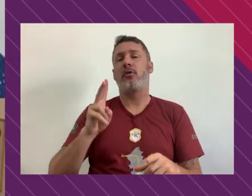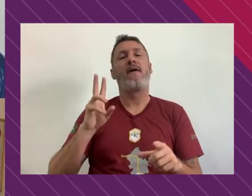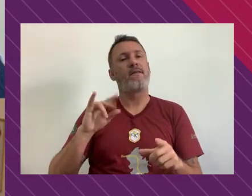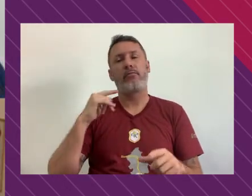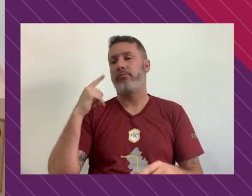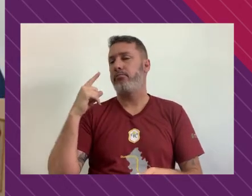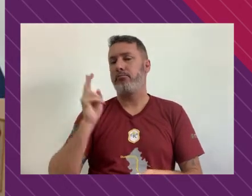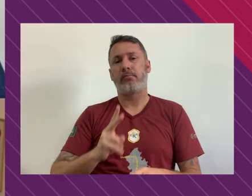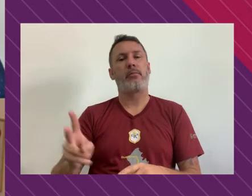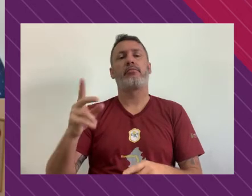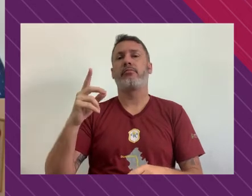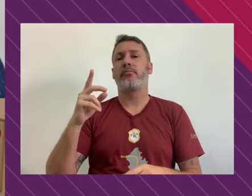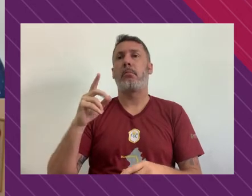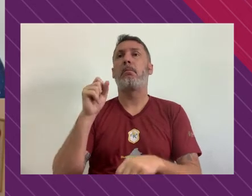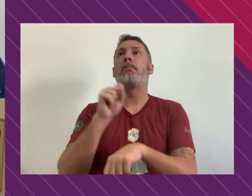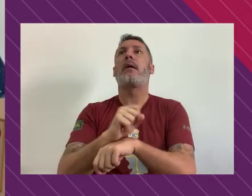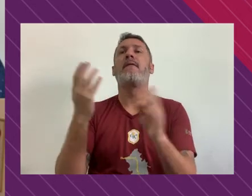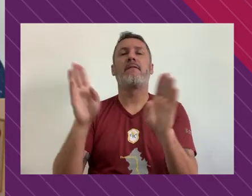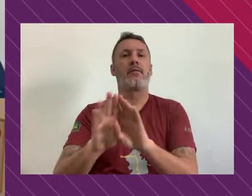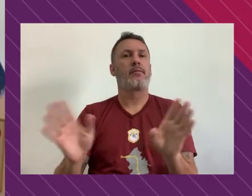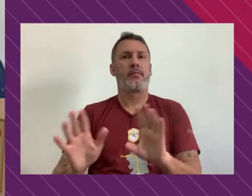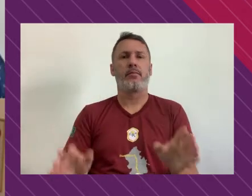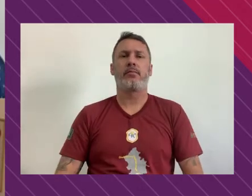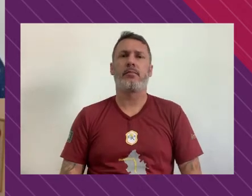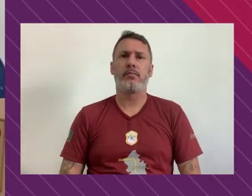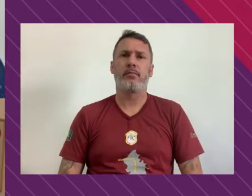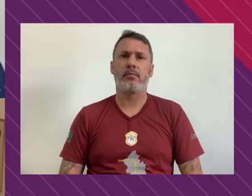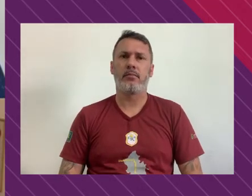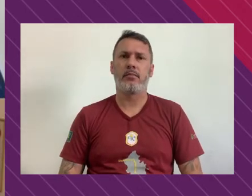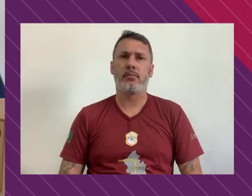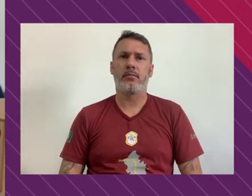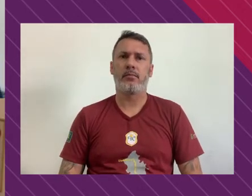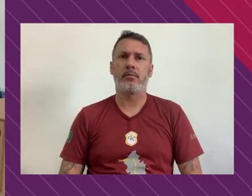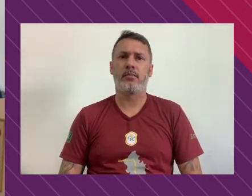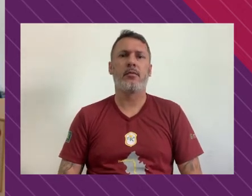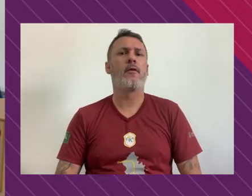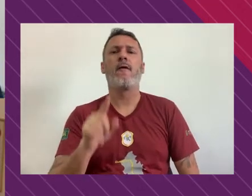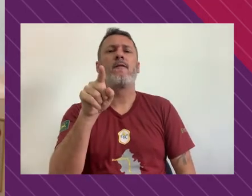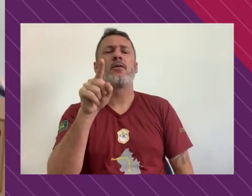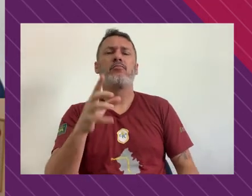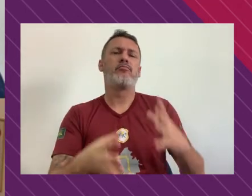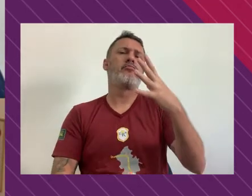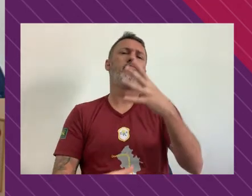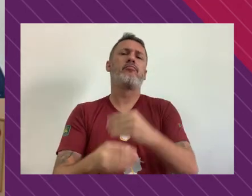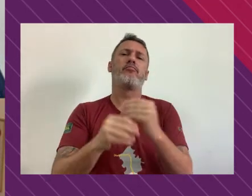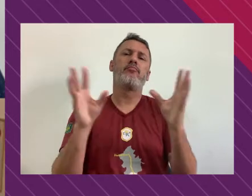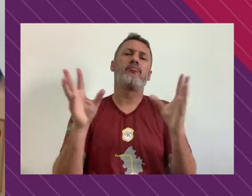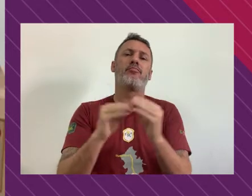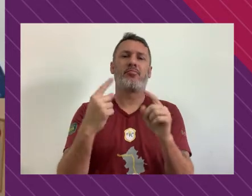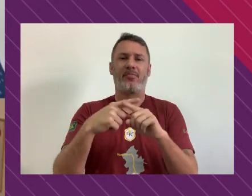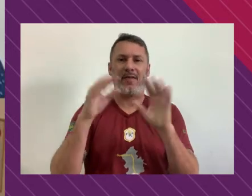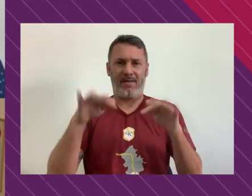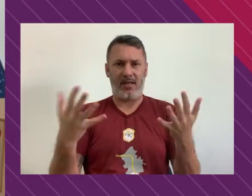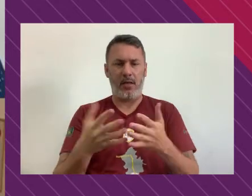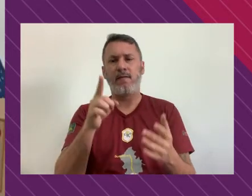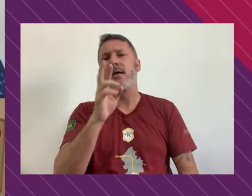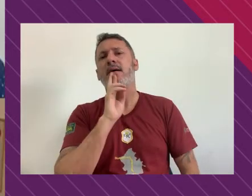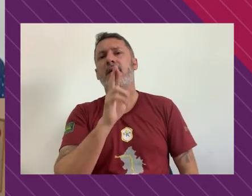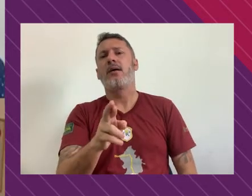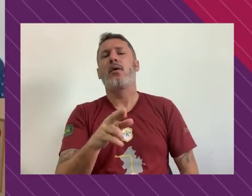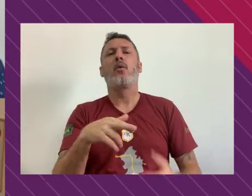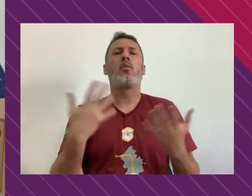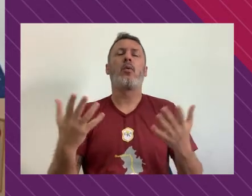esses debates a respeito de inclusão e diversidade acontecem de uma maneira, vamos dizer assim, mais acelerada, mais profunda também, por ser